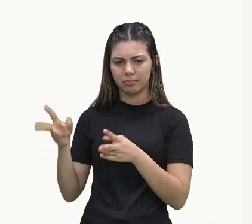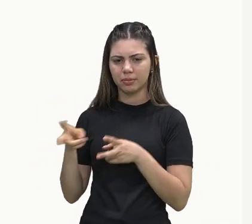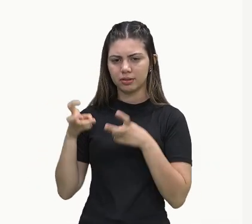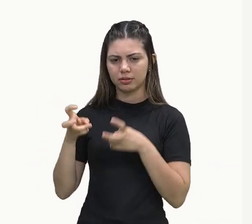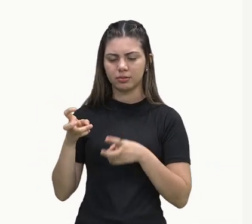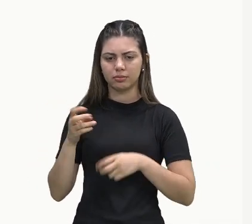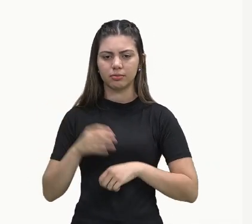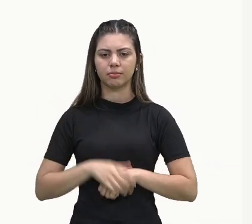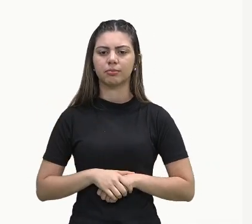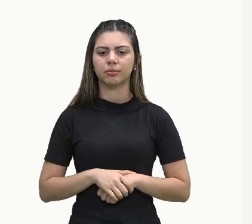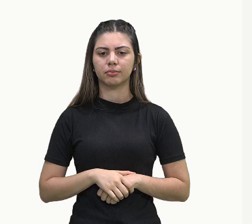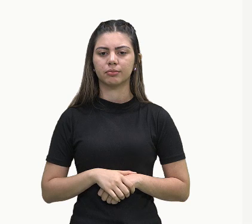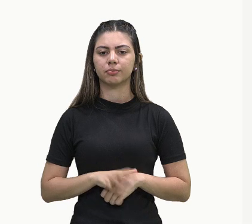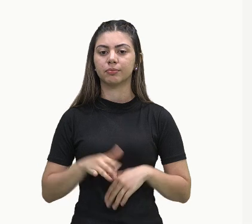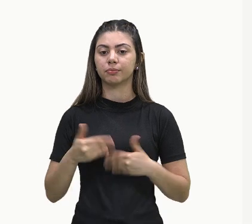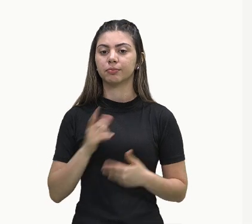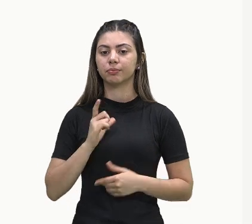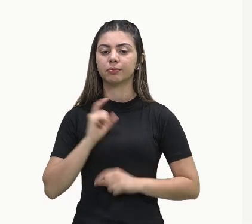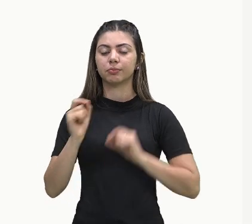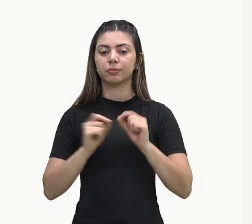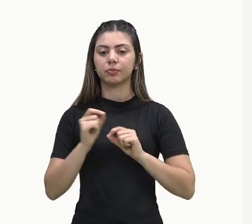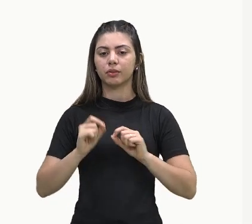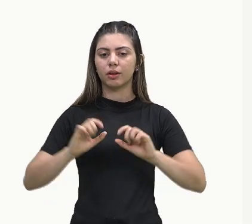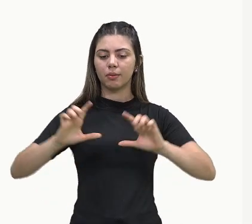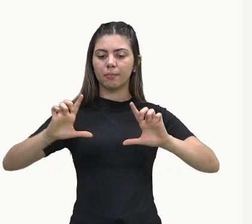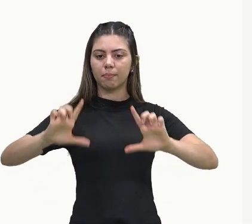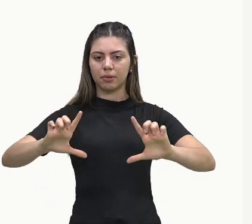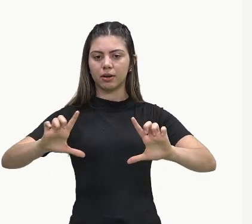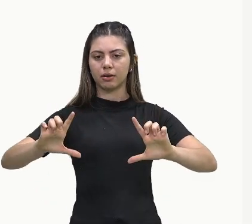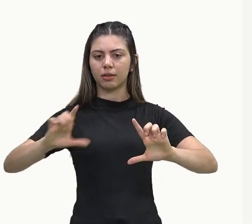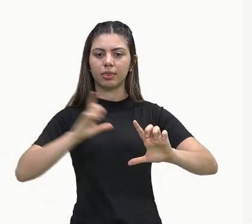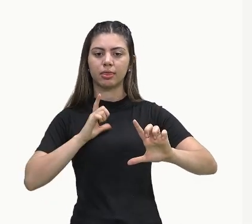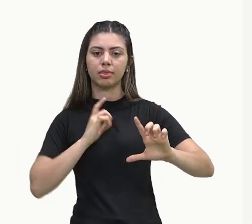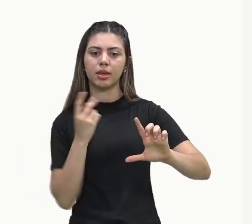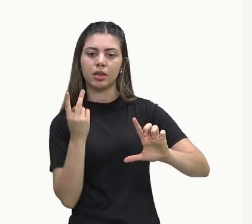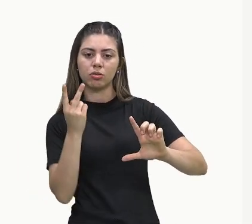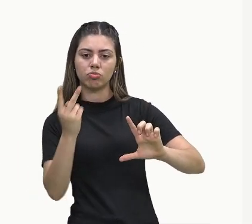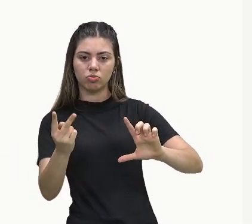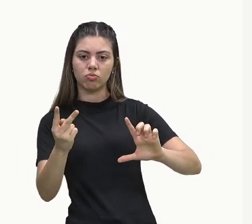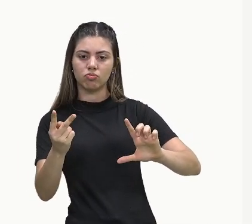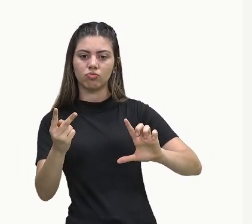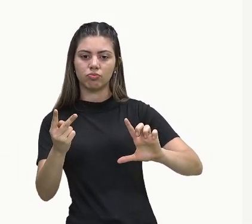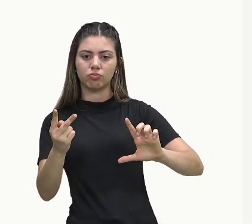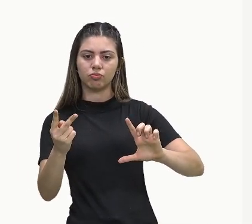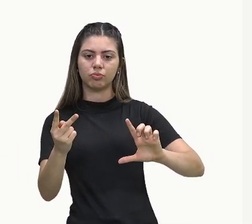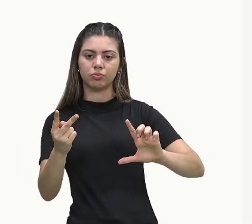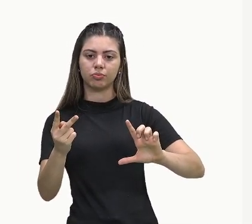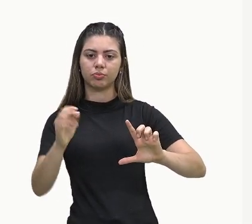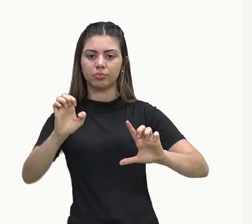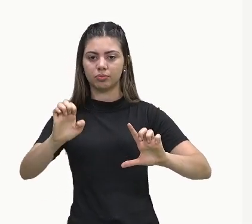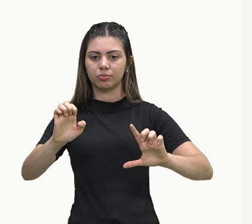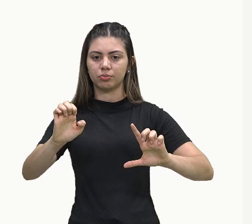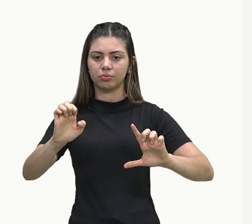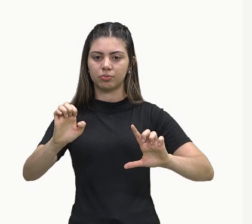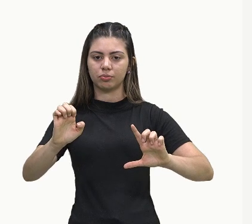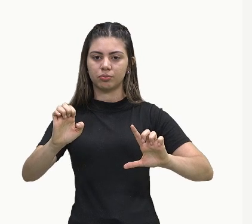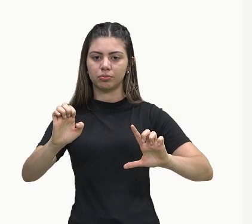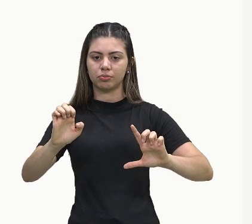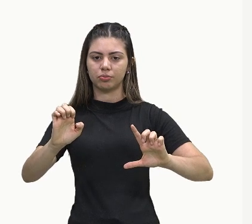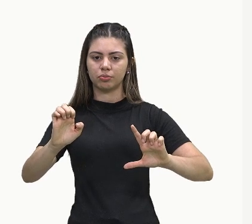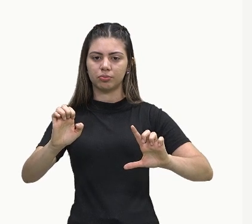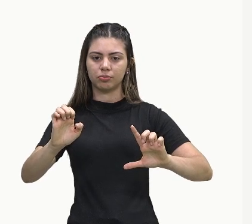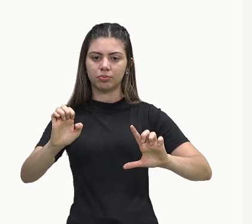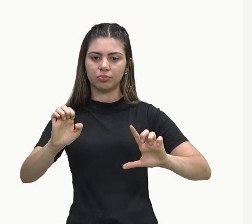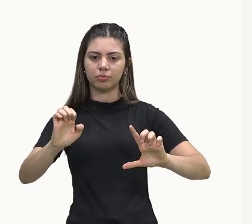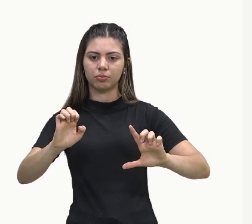proporção aqui né Nós vamos ter aqui para cada duas medidas do segmento eg nós vamos ter